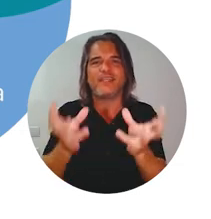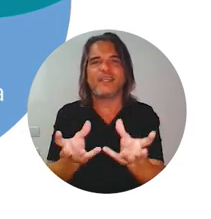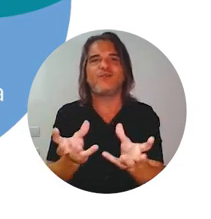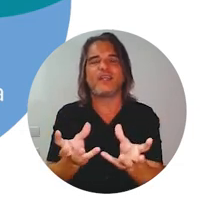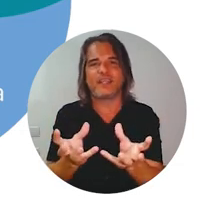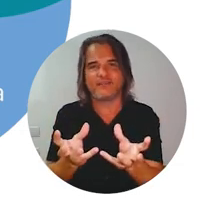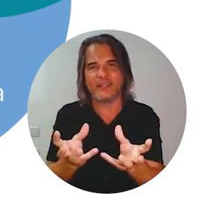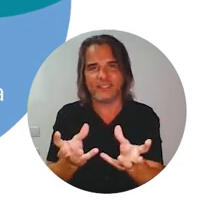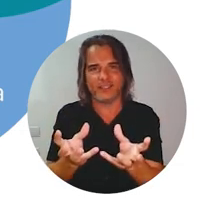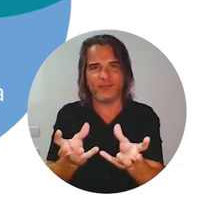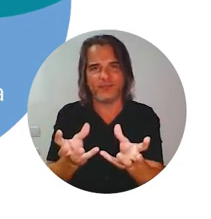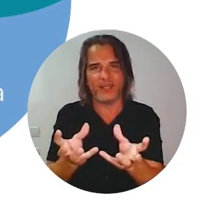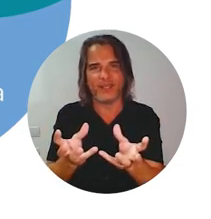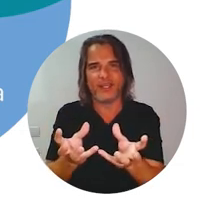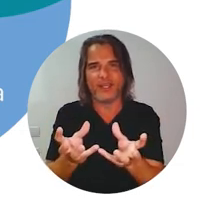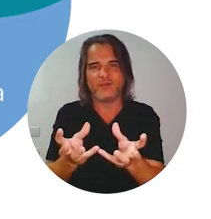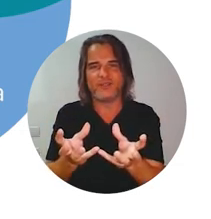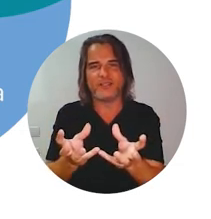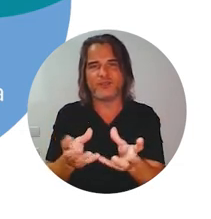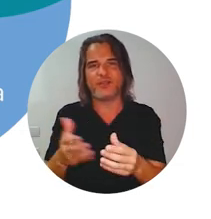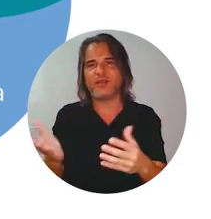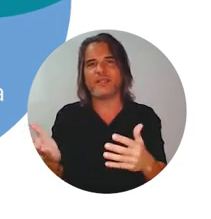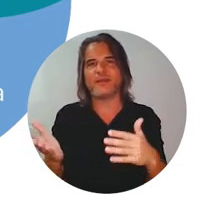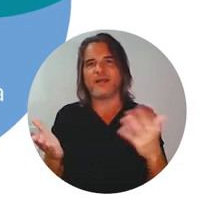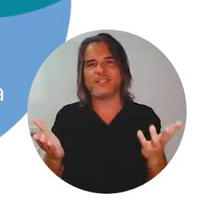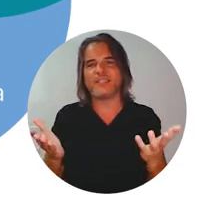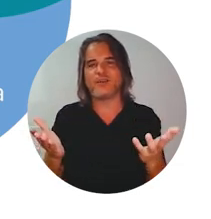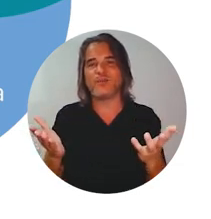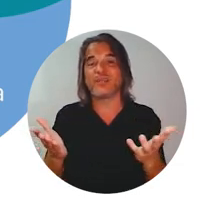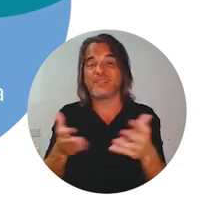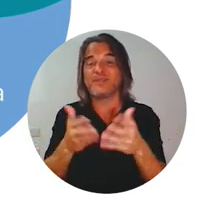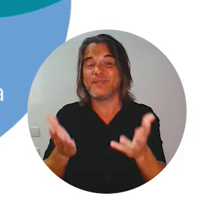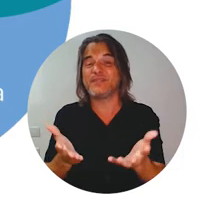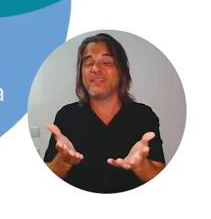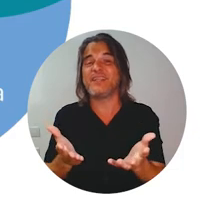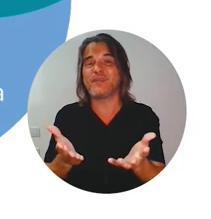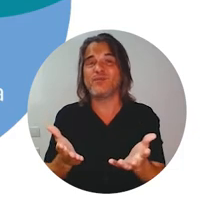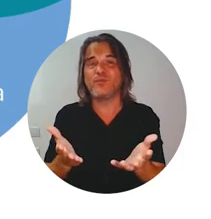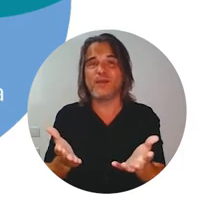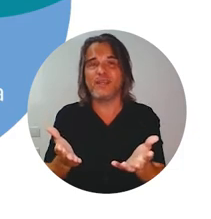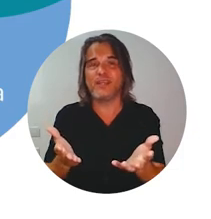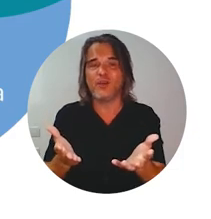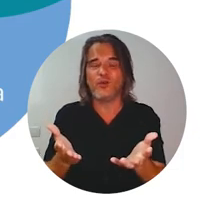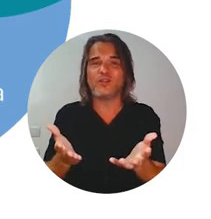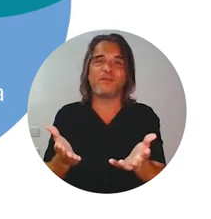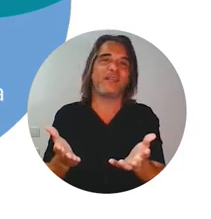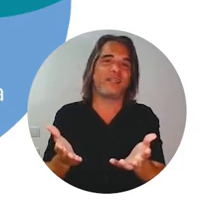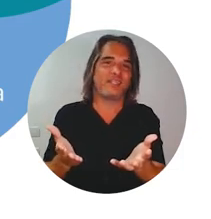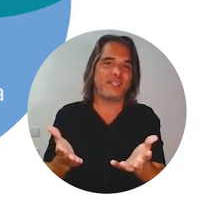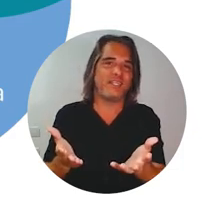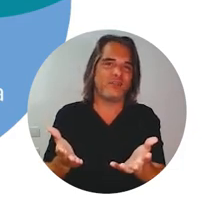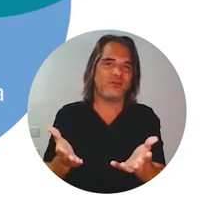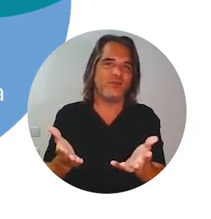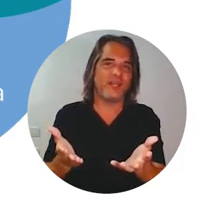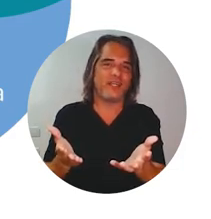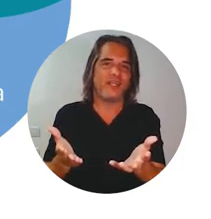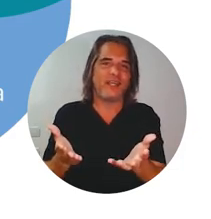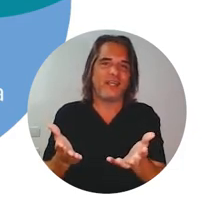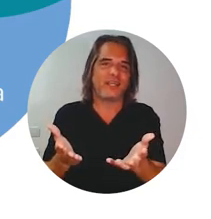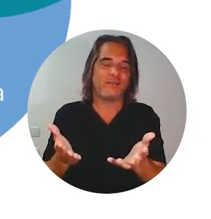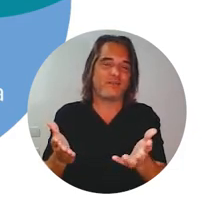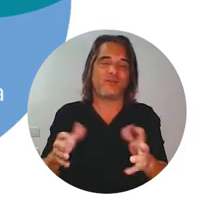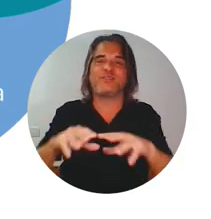Precisa entender do que ele está falando, né? Ele não precisa ser um gênio da matemática e da computação, mas ele precisa entender muito bem o tema que ele está gerindo,